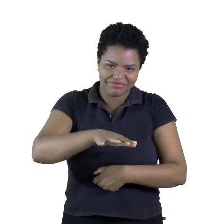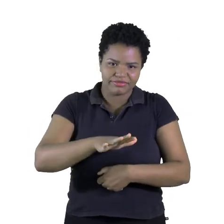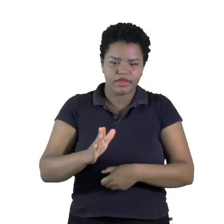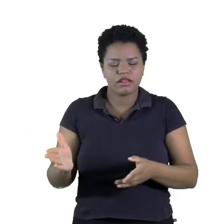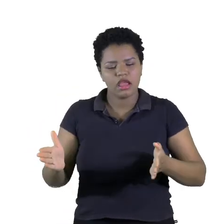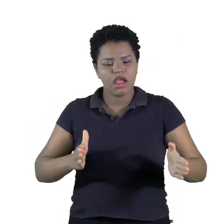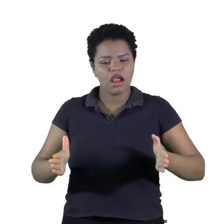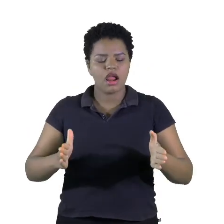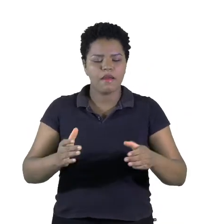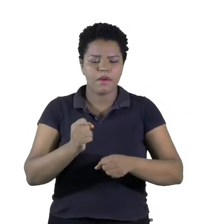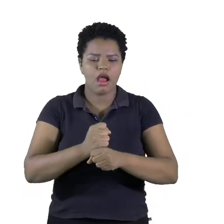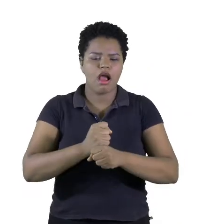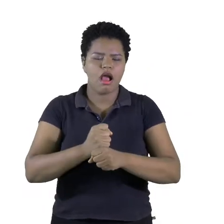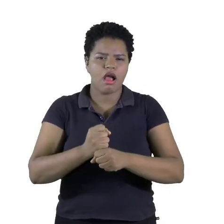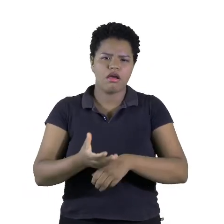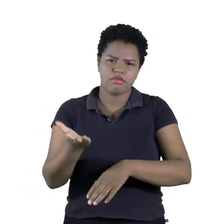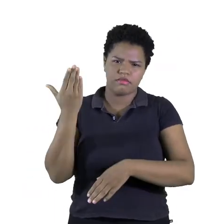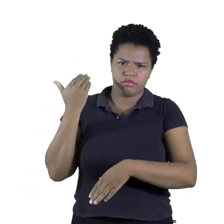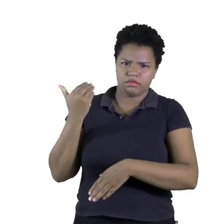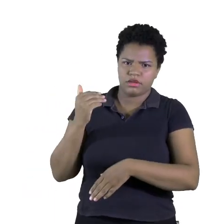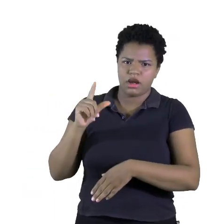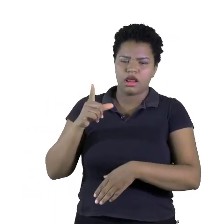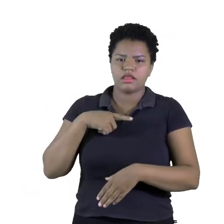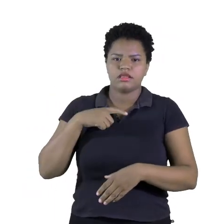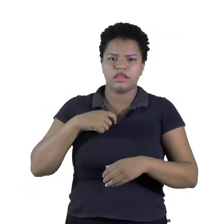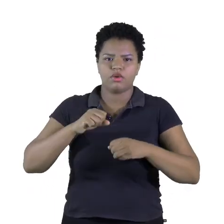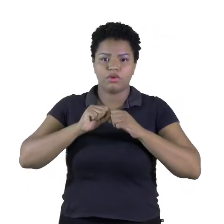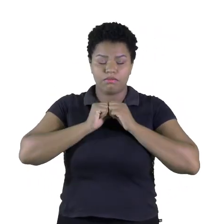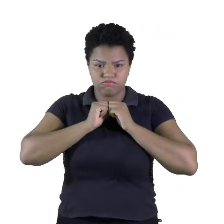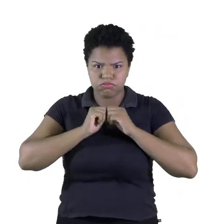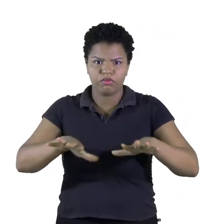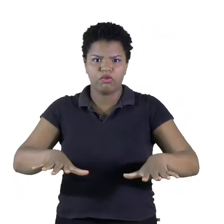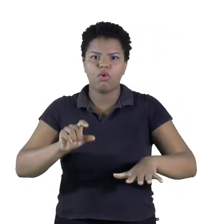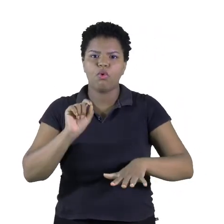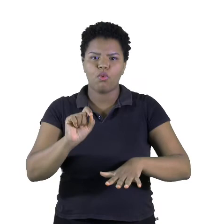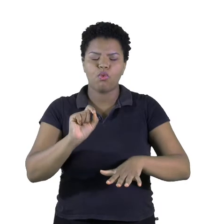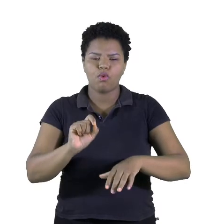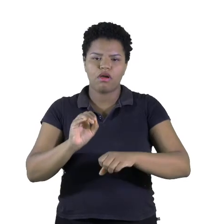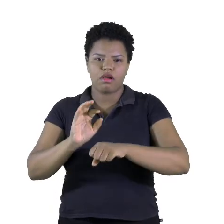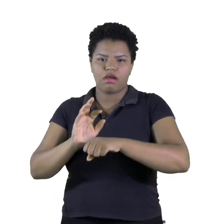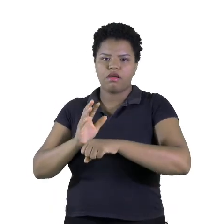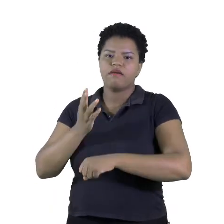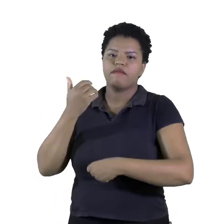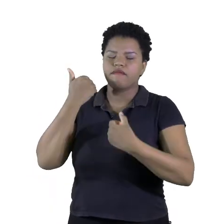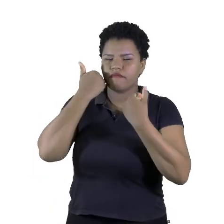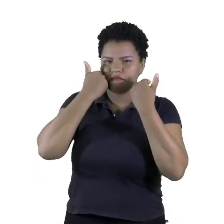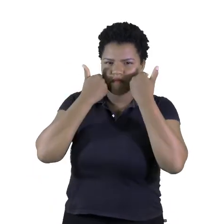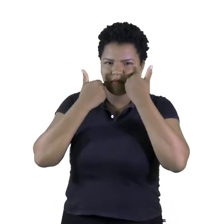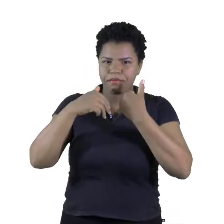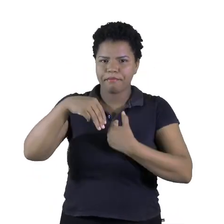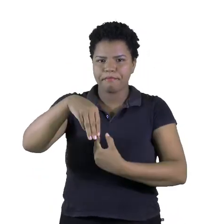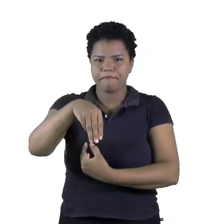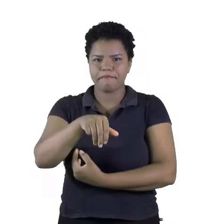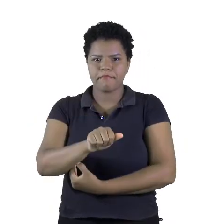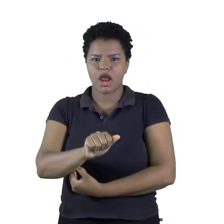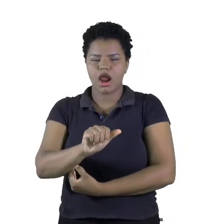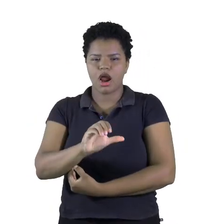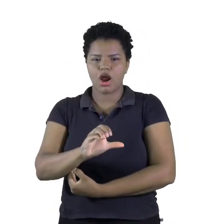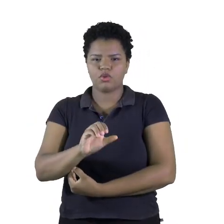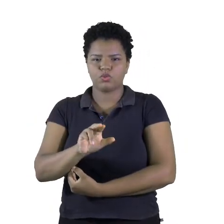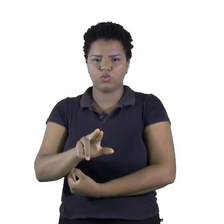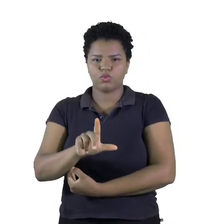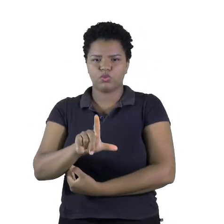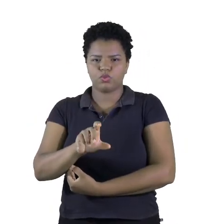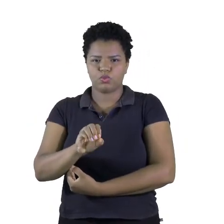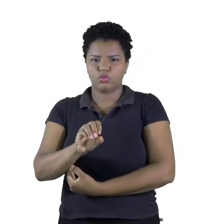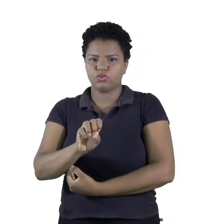anos atrás, a gente estava com um surto de febre maculosa, que é uma doença que é transmitida por o carrapato. O carrapato, ele